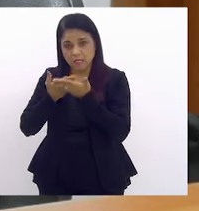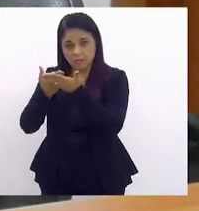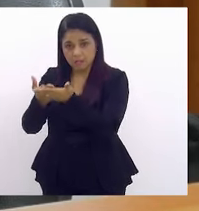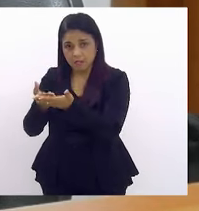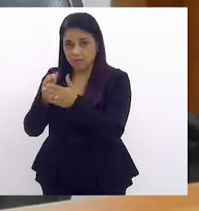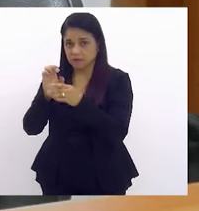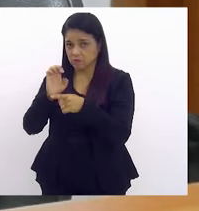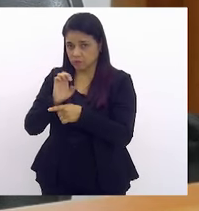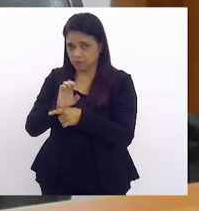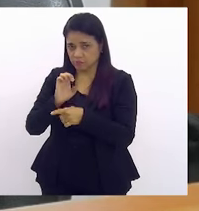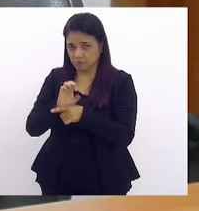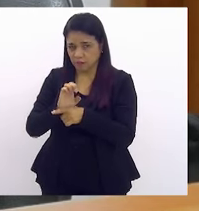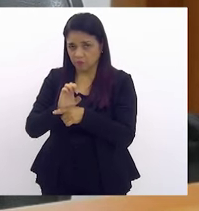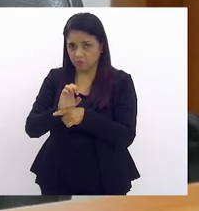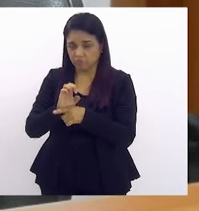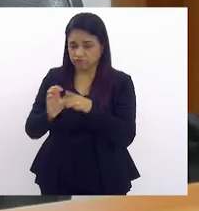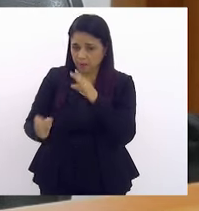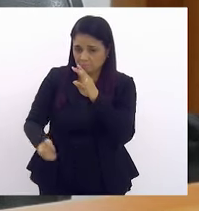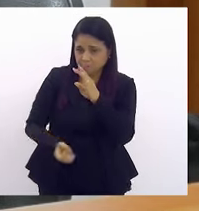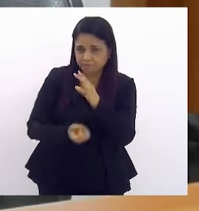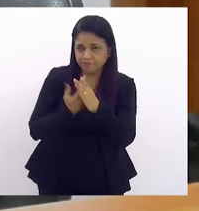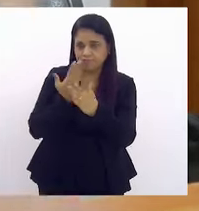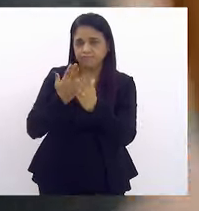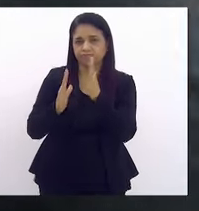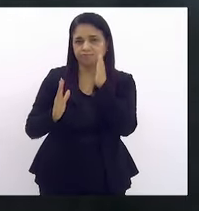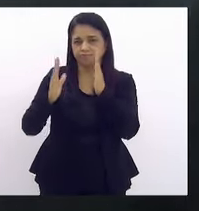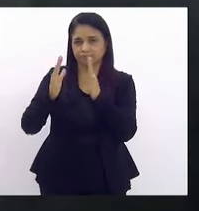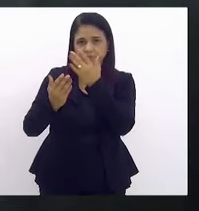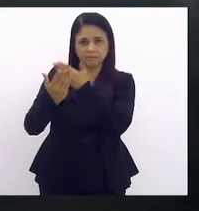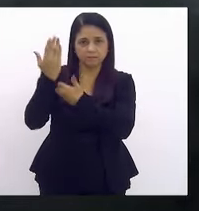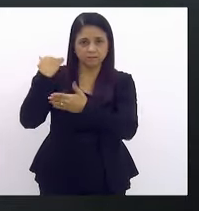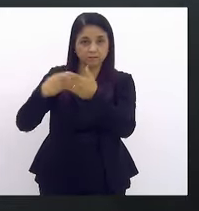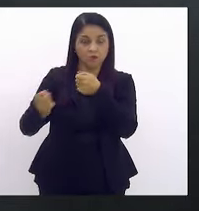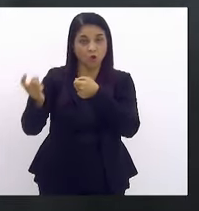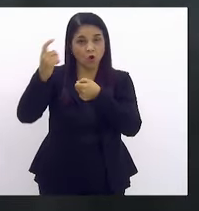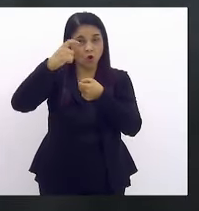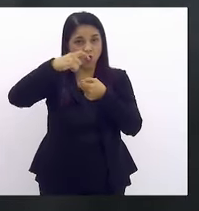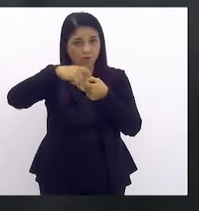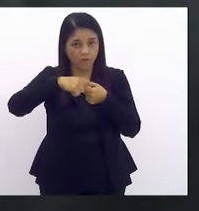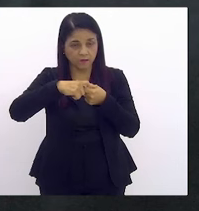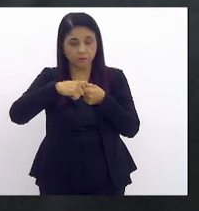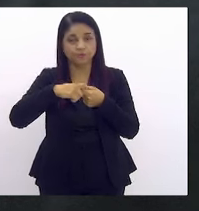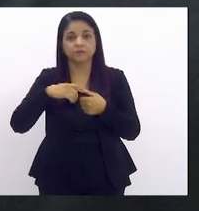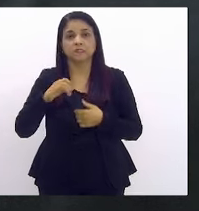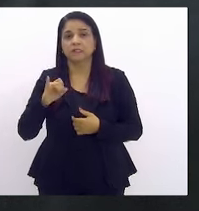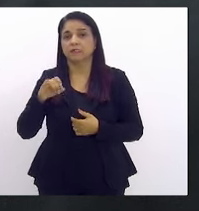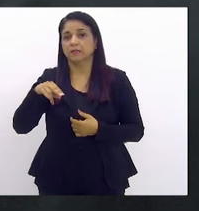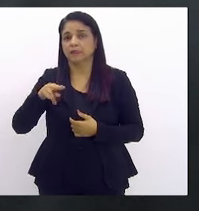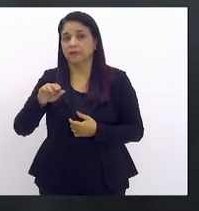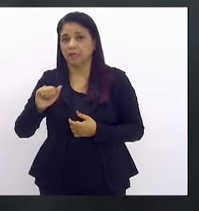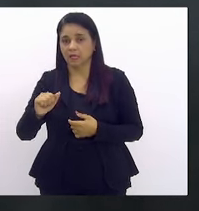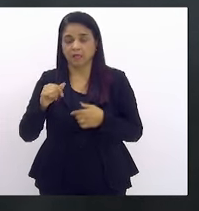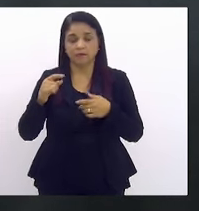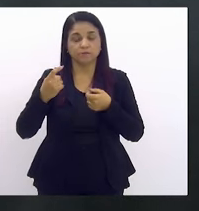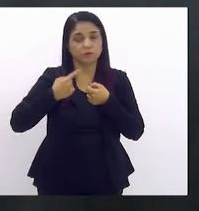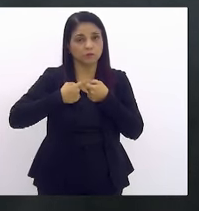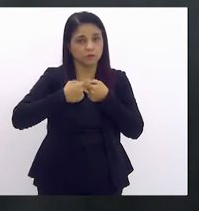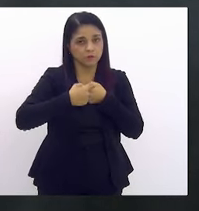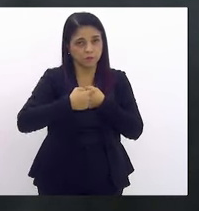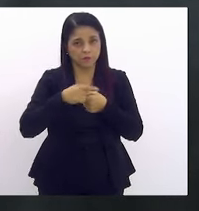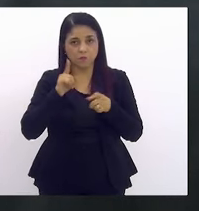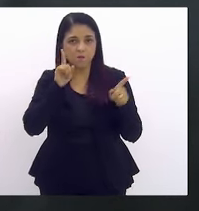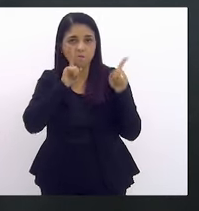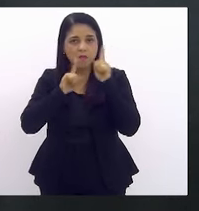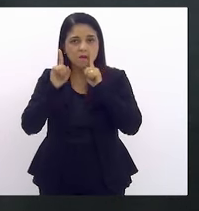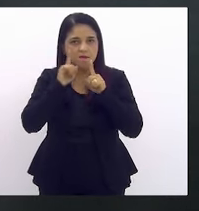da criação do convênio entre INEA e o município de Maricá, para que